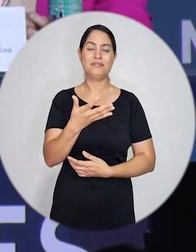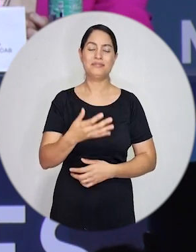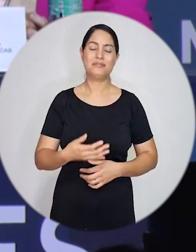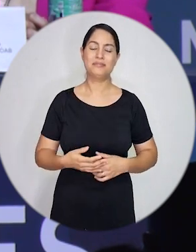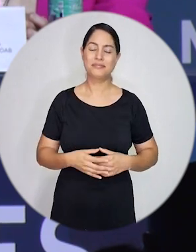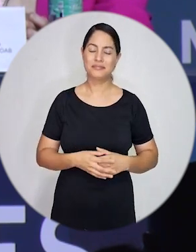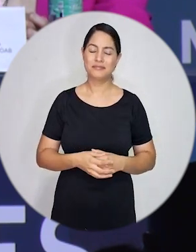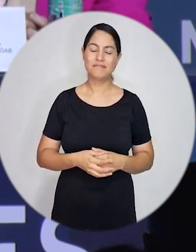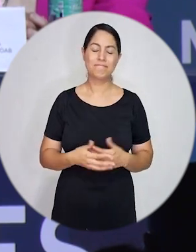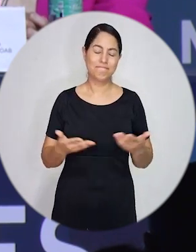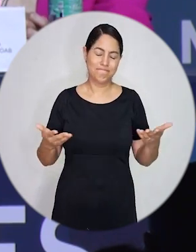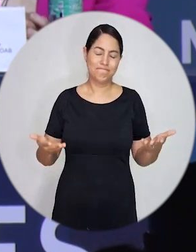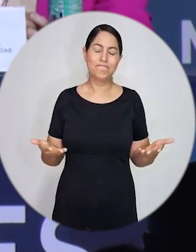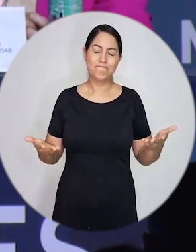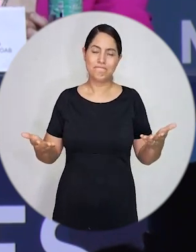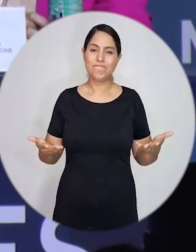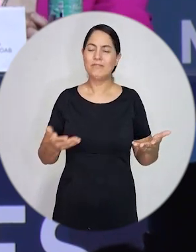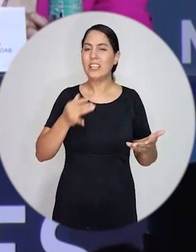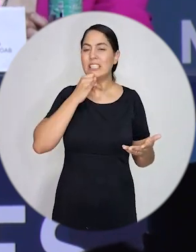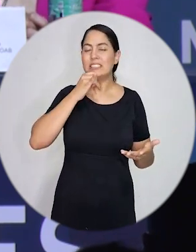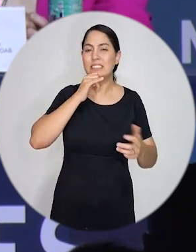forças.